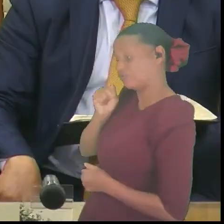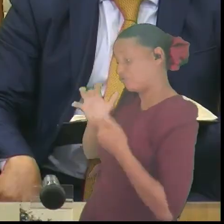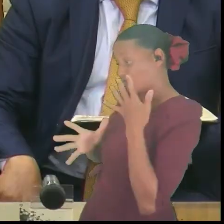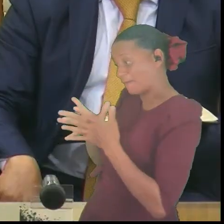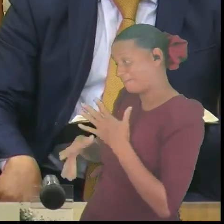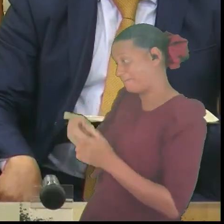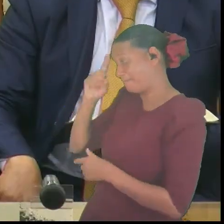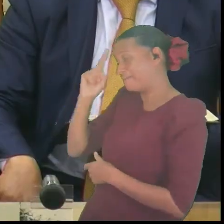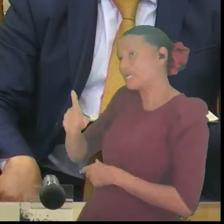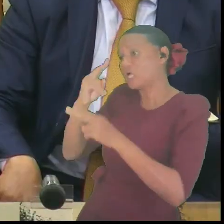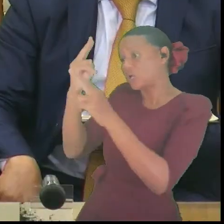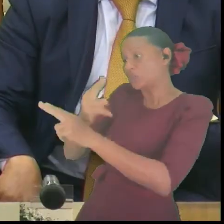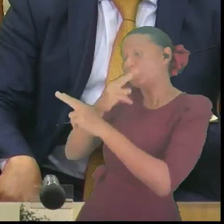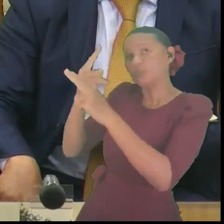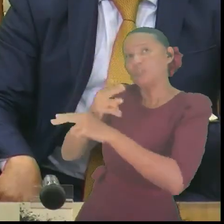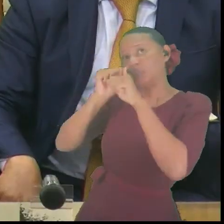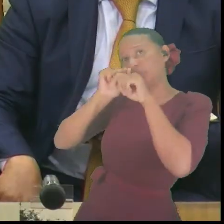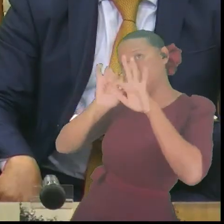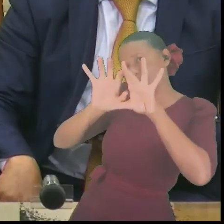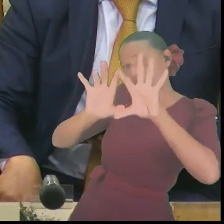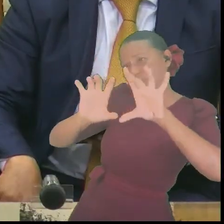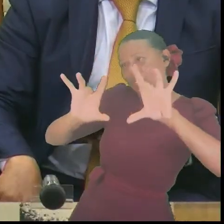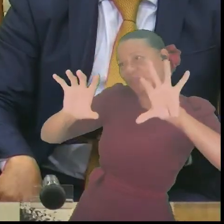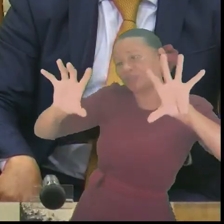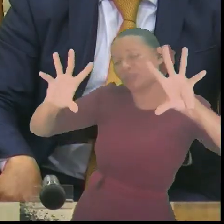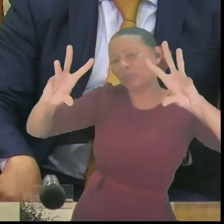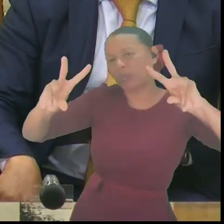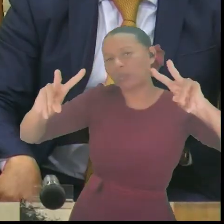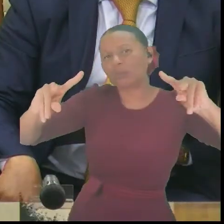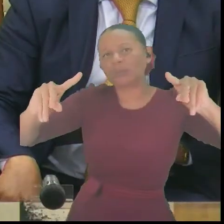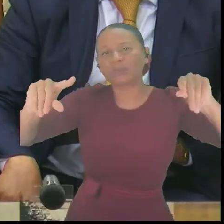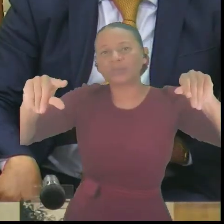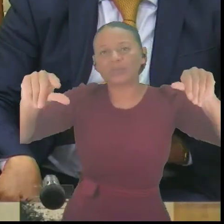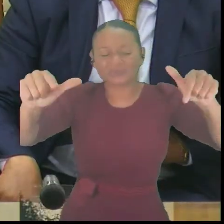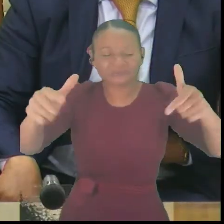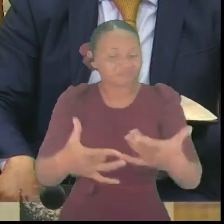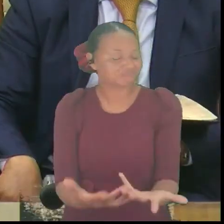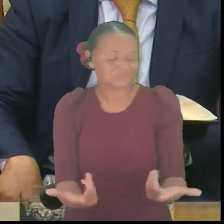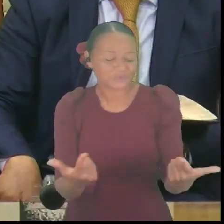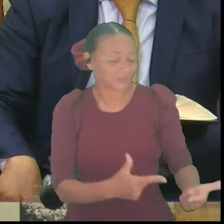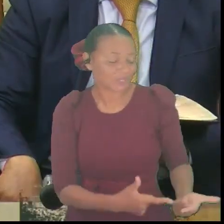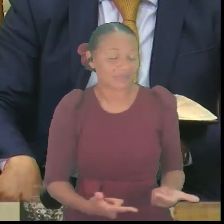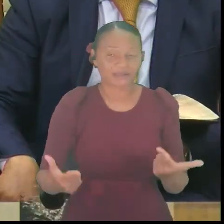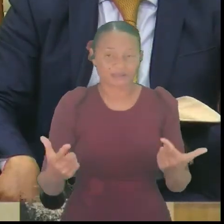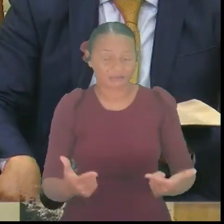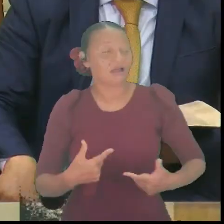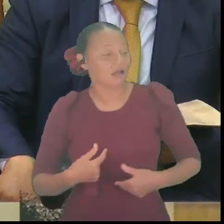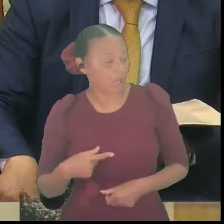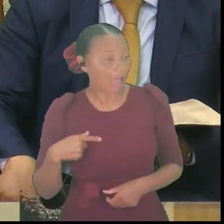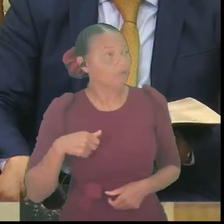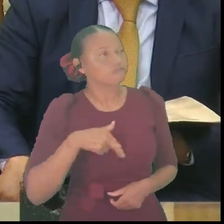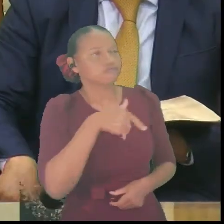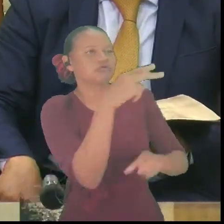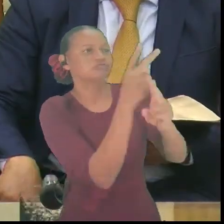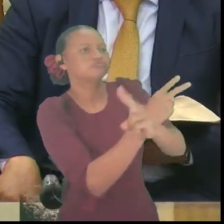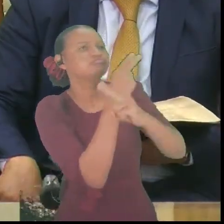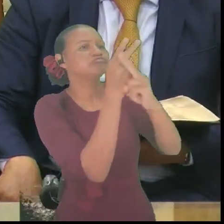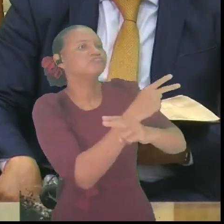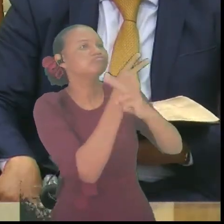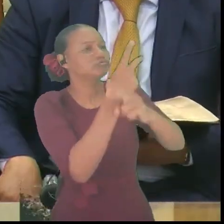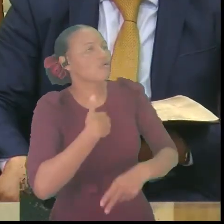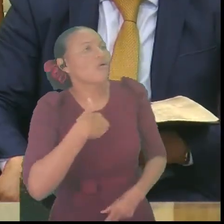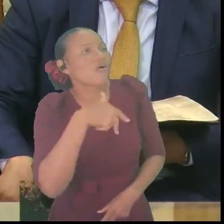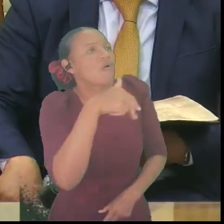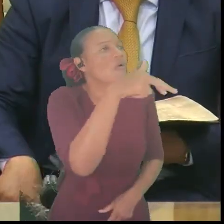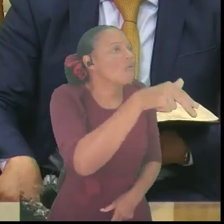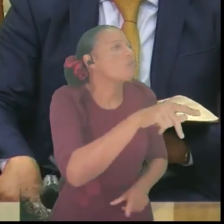você mandar vento sobre mim, os ventos me dissipam, e daí um pouco eu não existe mais. E então foram no vento, e quando chegou no vento para dar